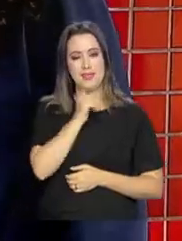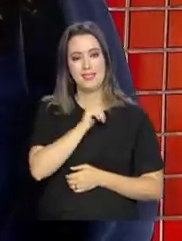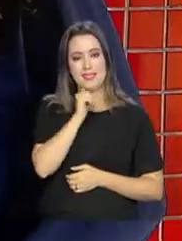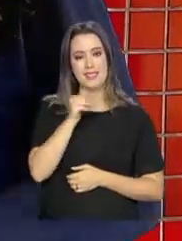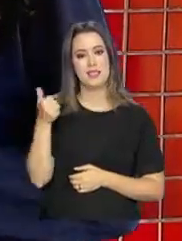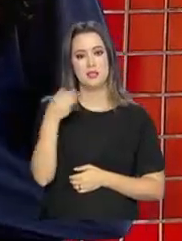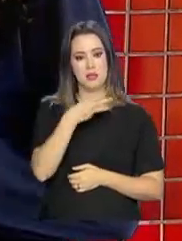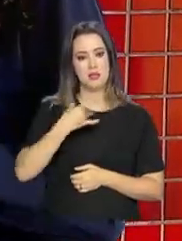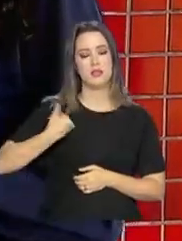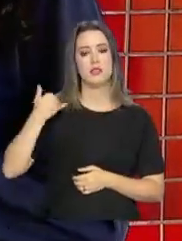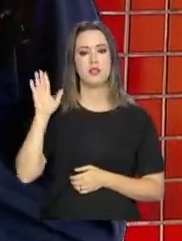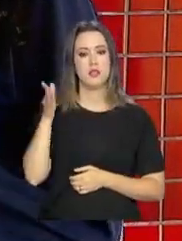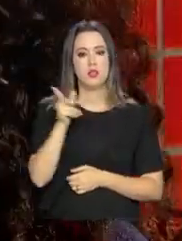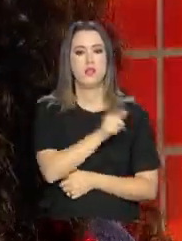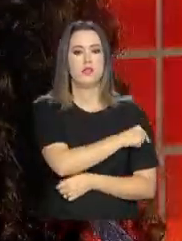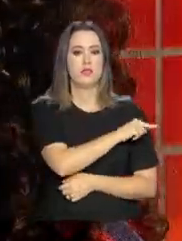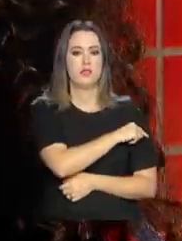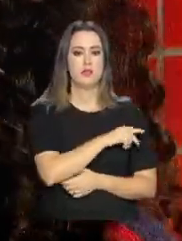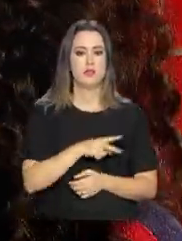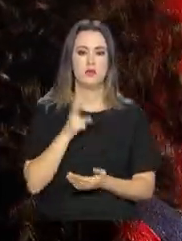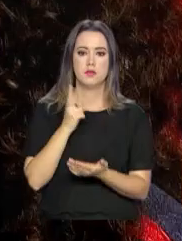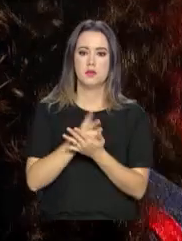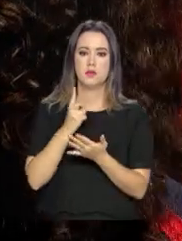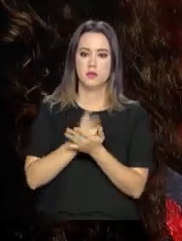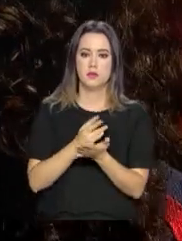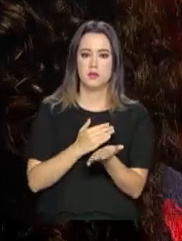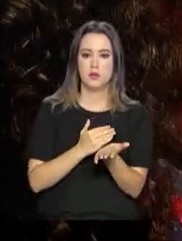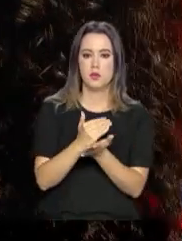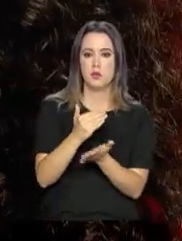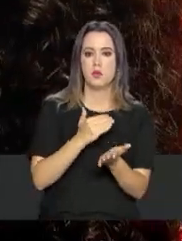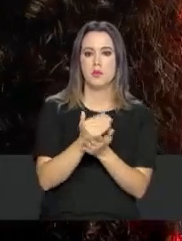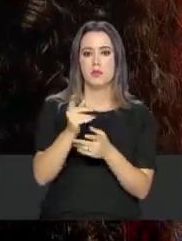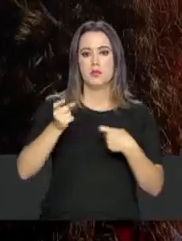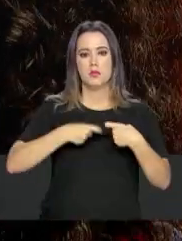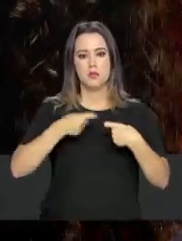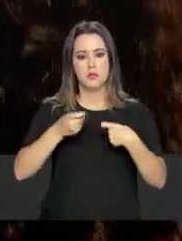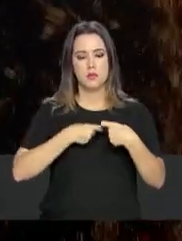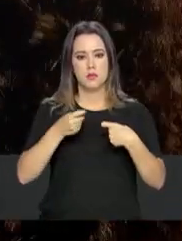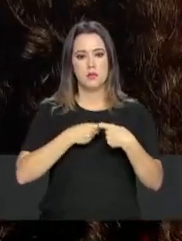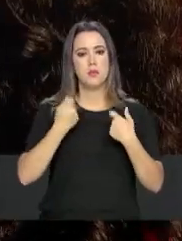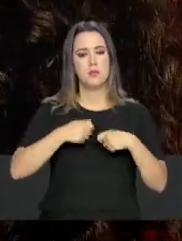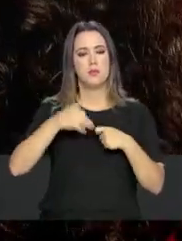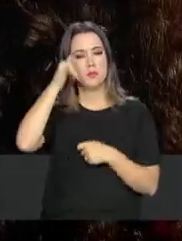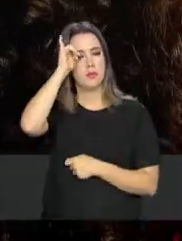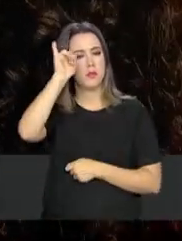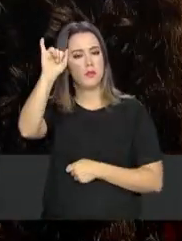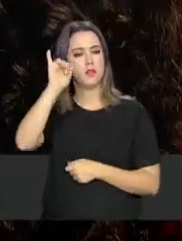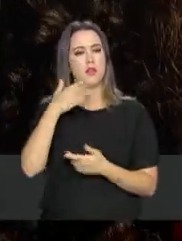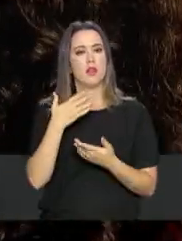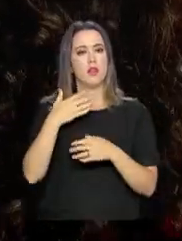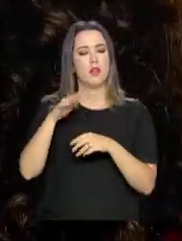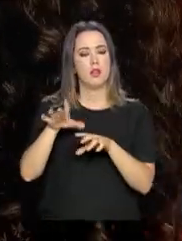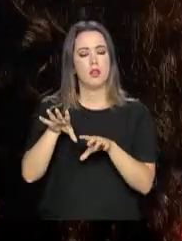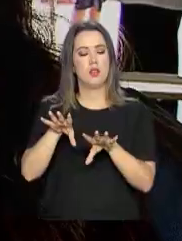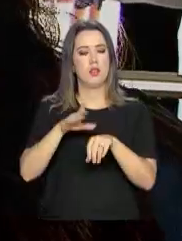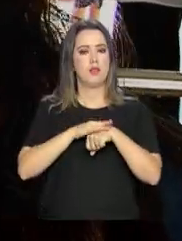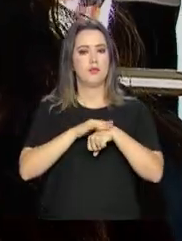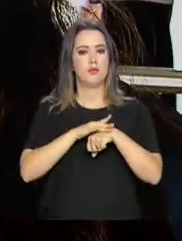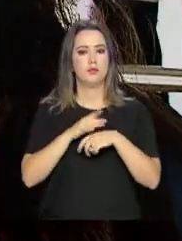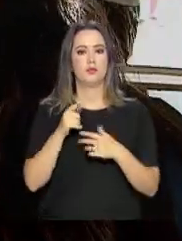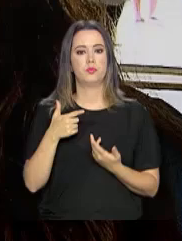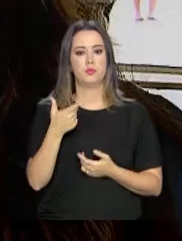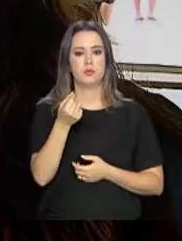está vacinada contra o HPV. Mesmo que eu não tenha iniciado minha vida sexual, eu prefiro me prevenir para evitar algumas coisas sérias, coisas assim.